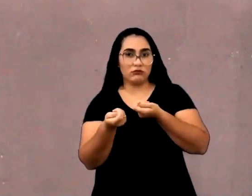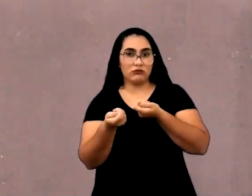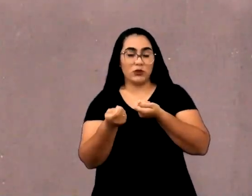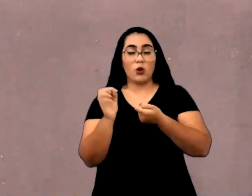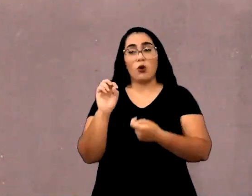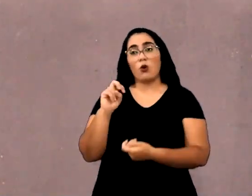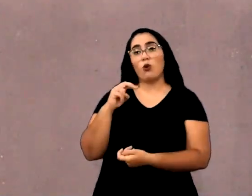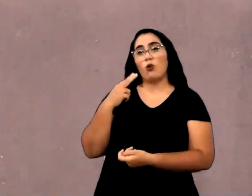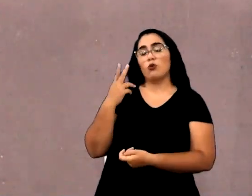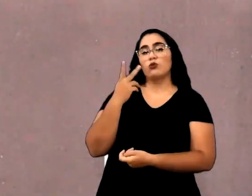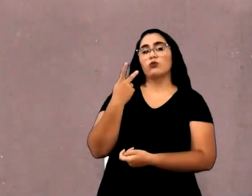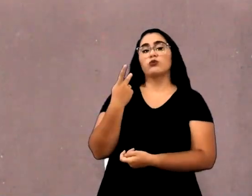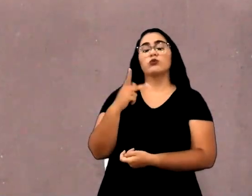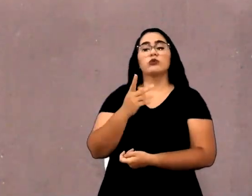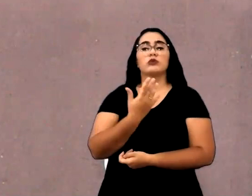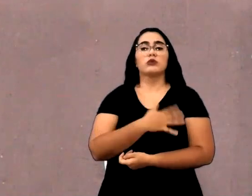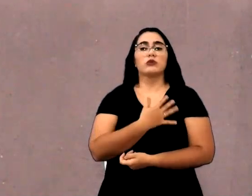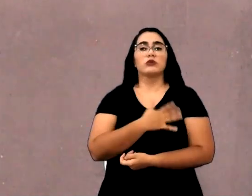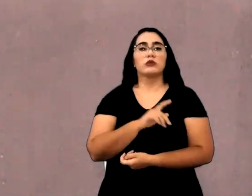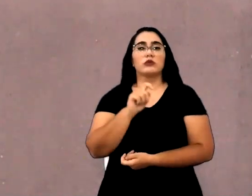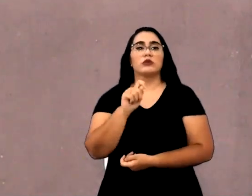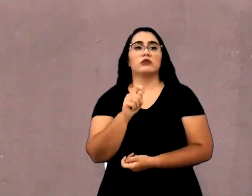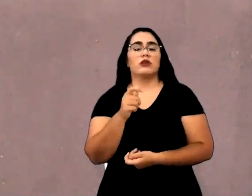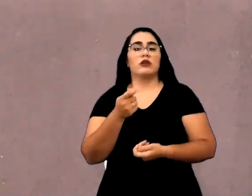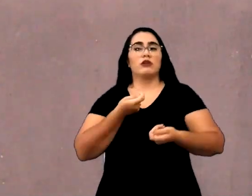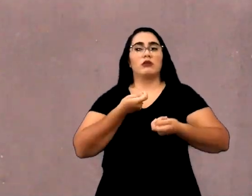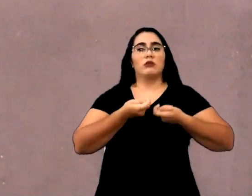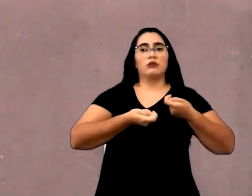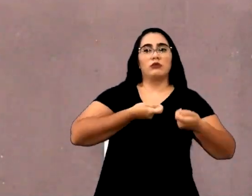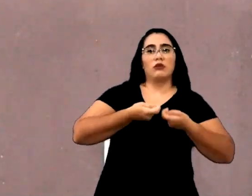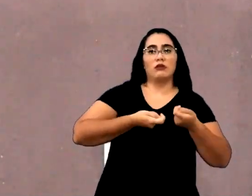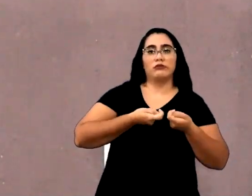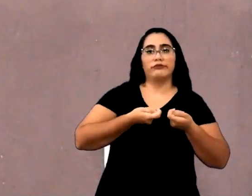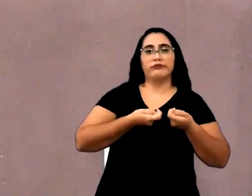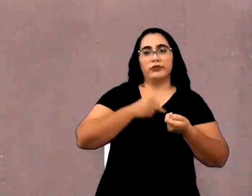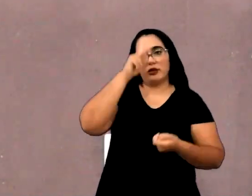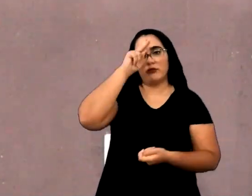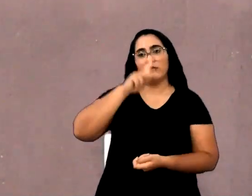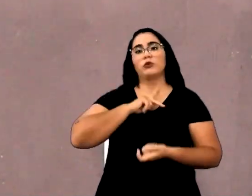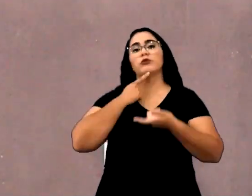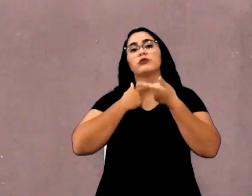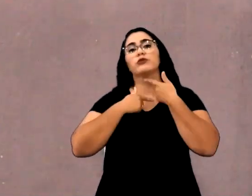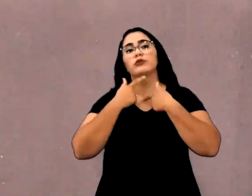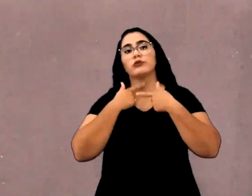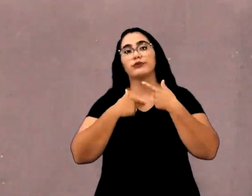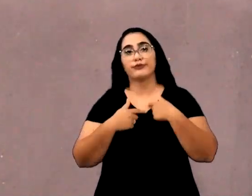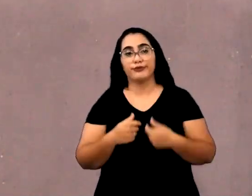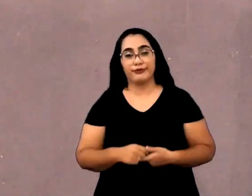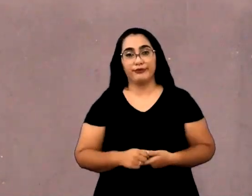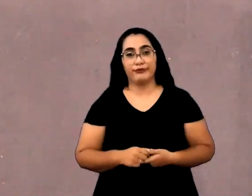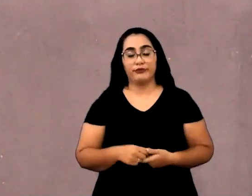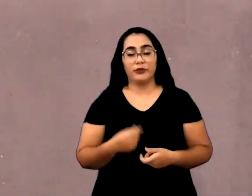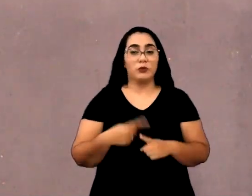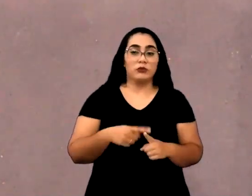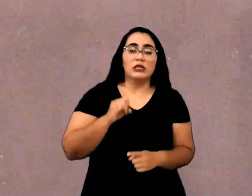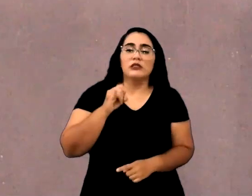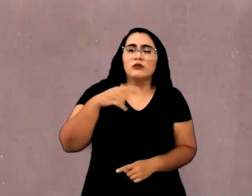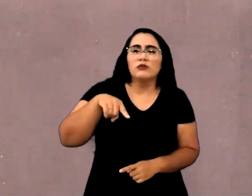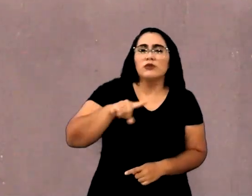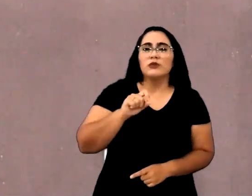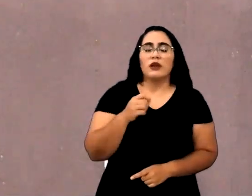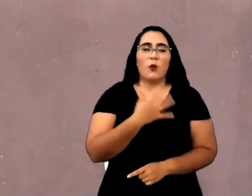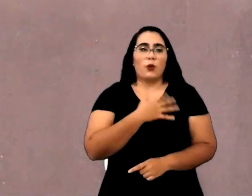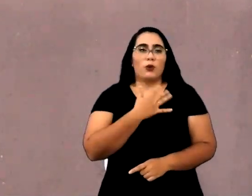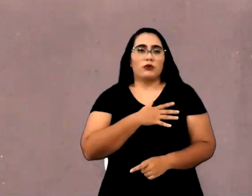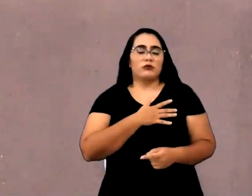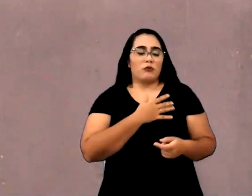Ou seu coração está sendo conduzido por você mesmo? Porque se você deixar seu